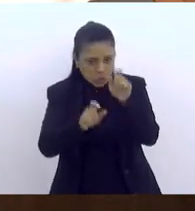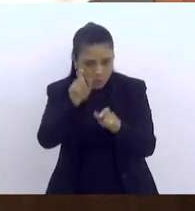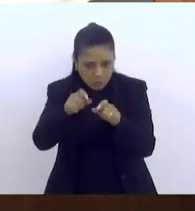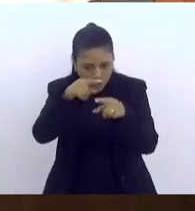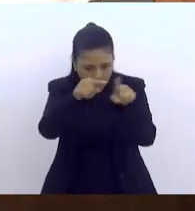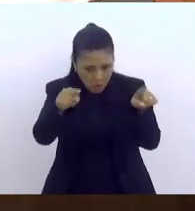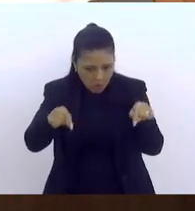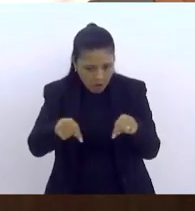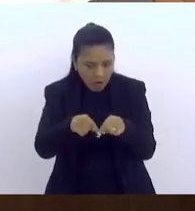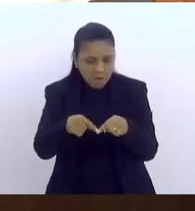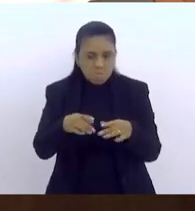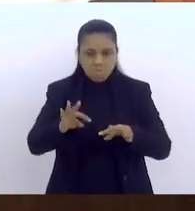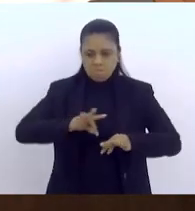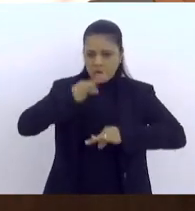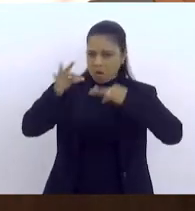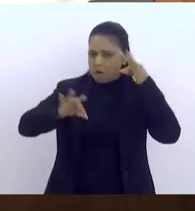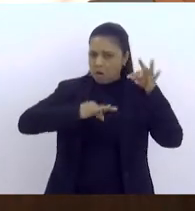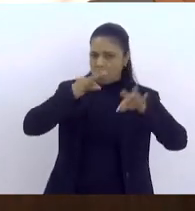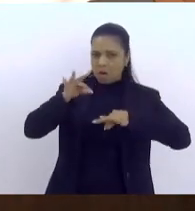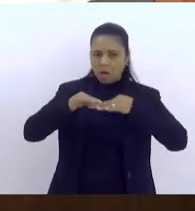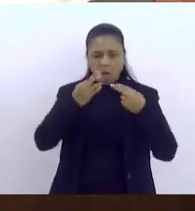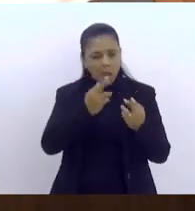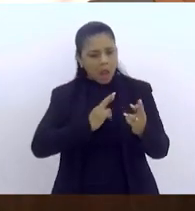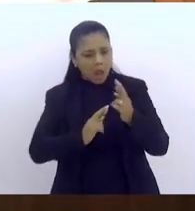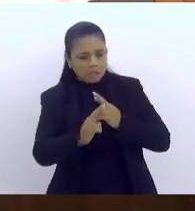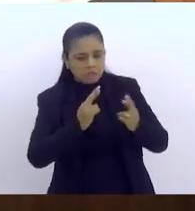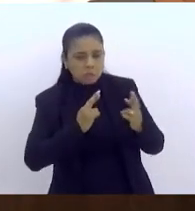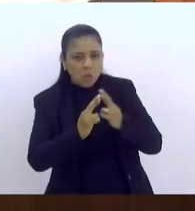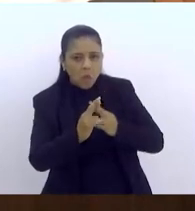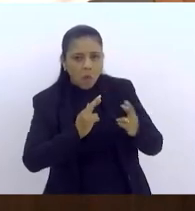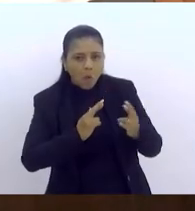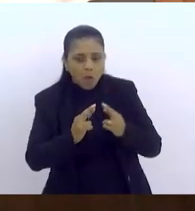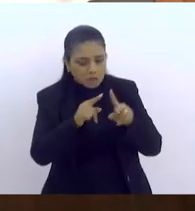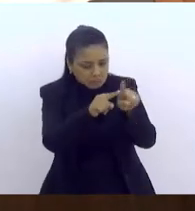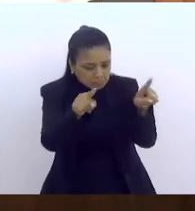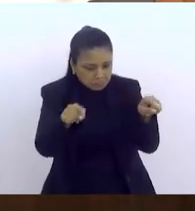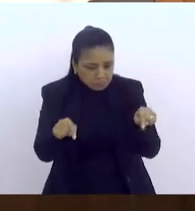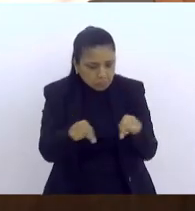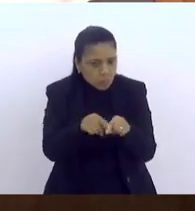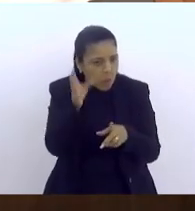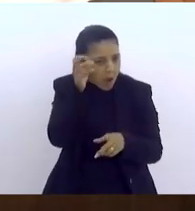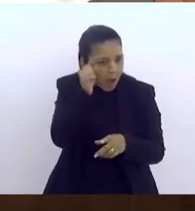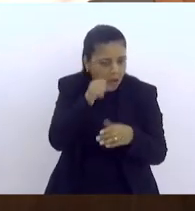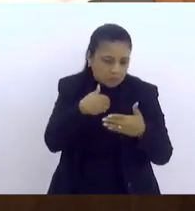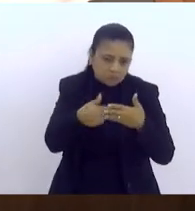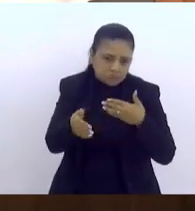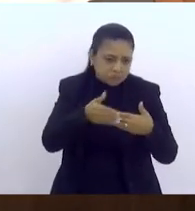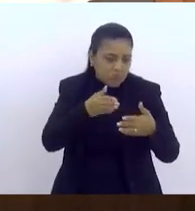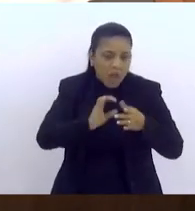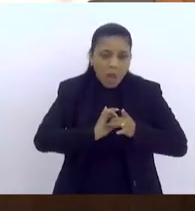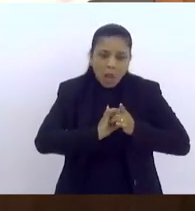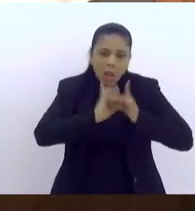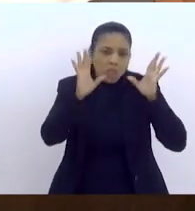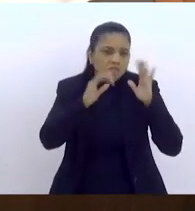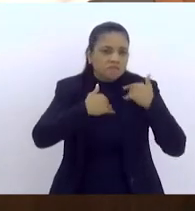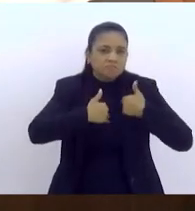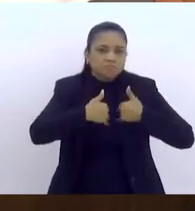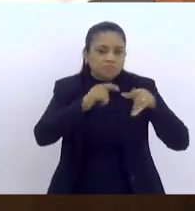tem prazer, se relaciona com o próximo, é problema única e exclusivamente da